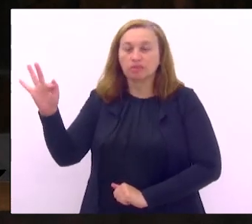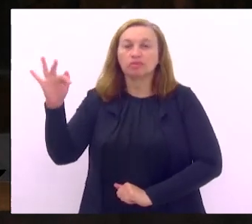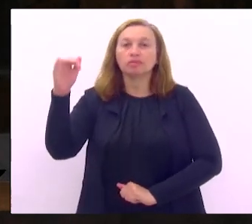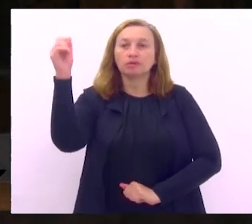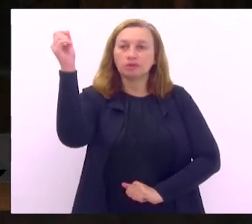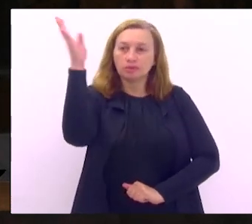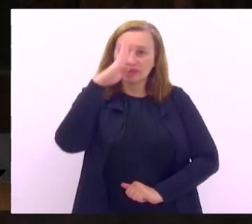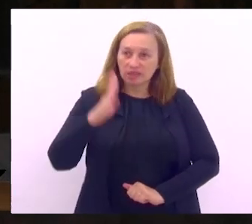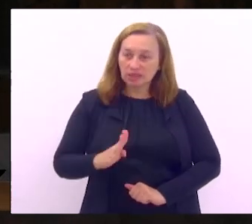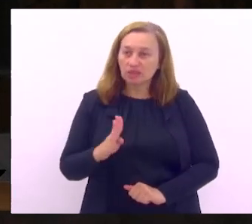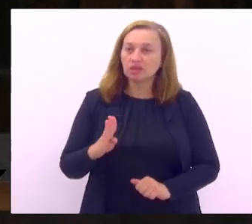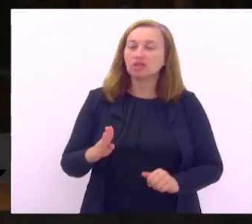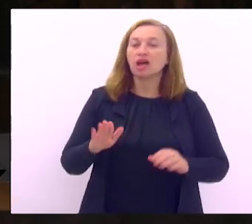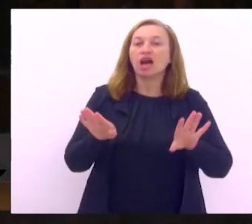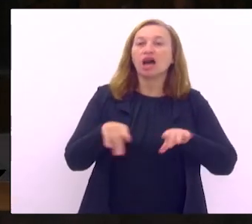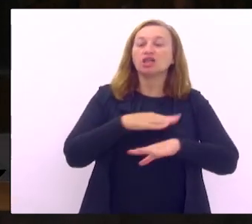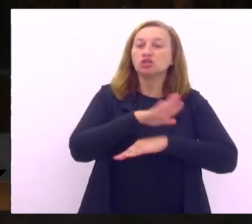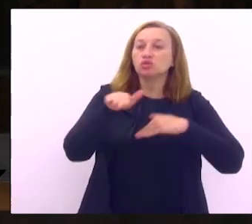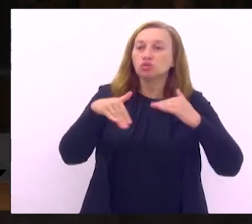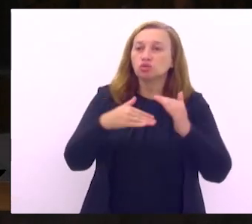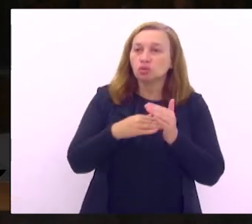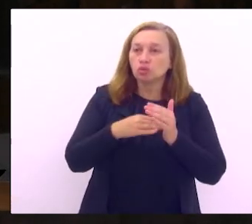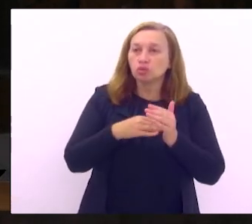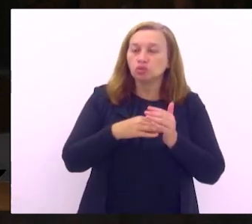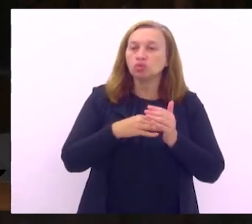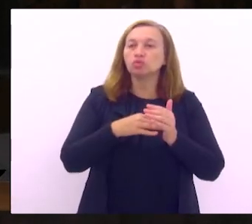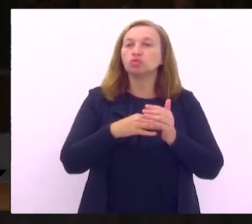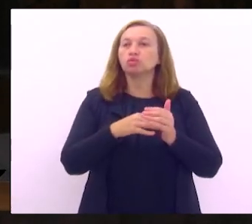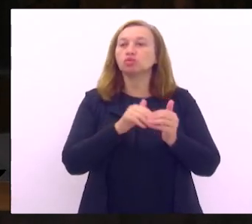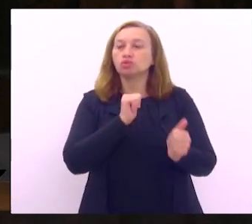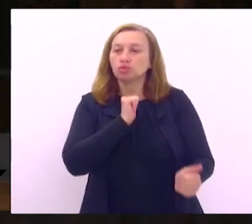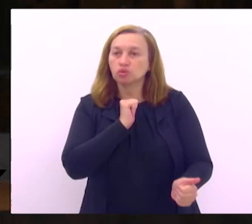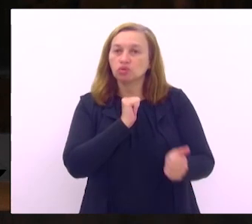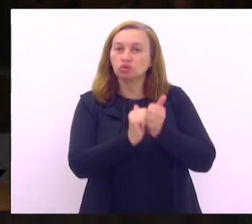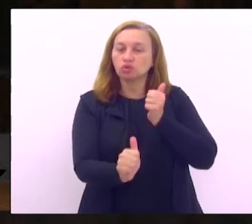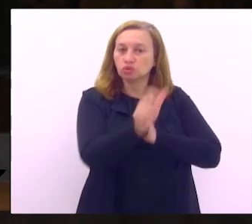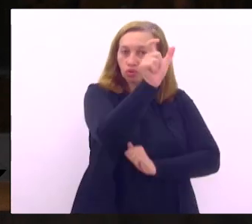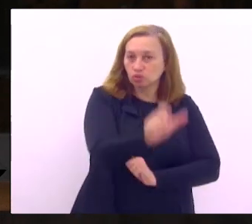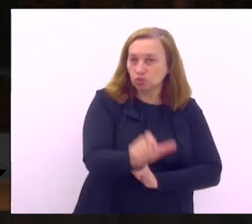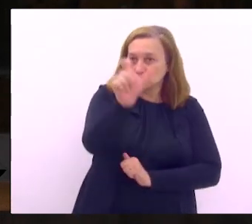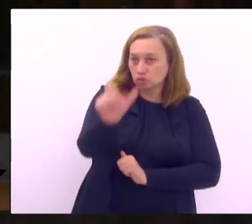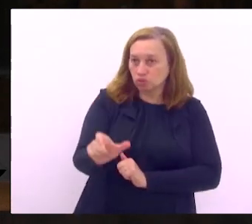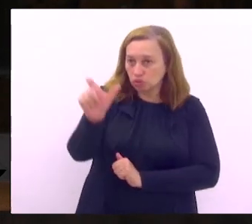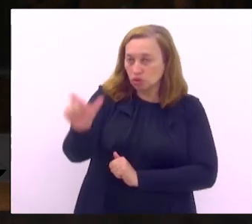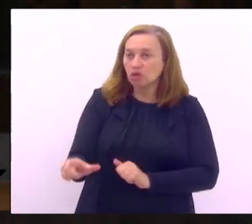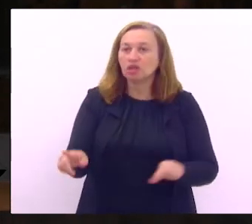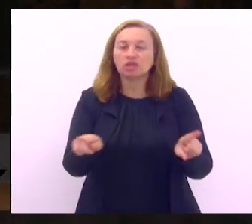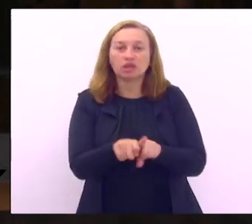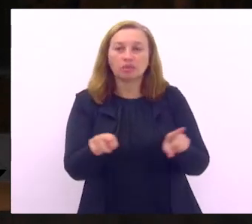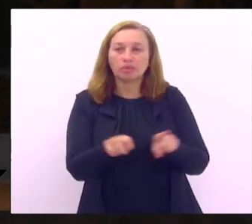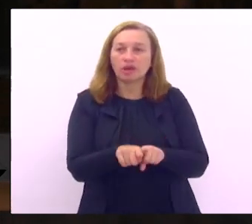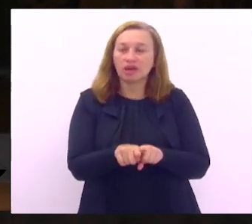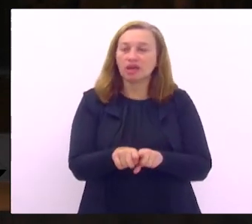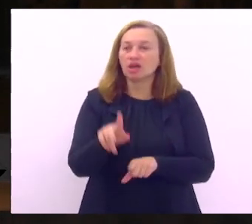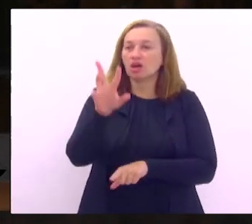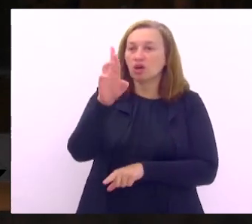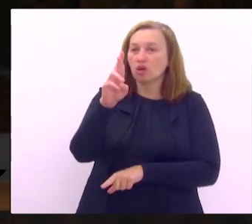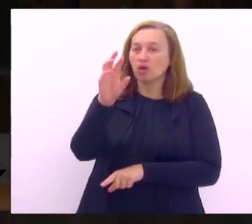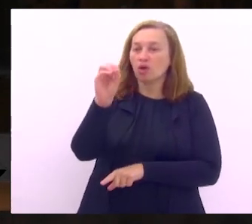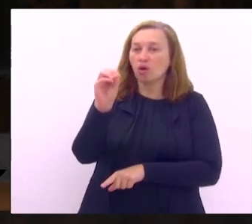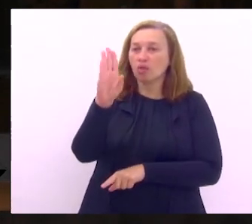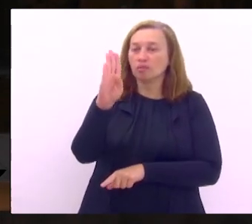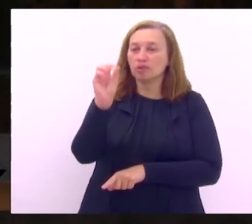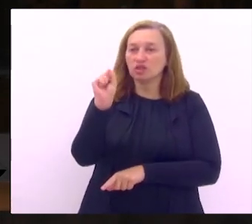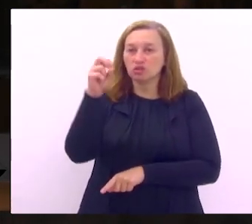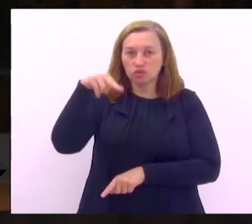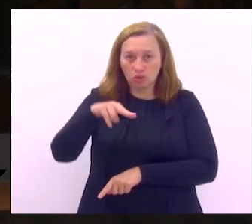os atletas, treinadores, todos aqueles que possuem um histórico, na figura do nosso supercampeão Robson Caetano, que honra essa